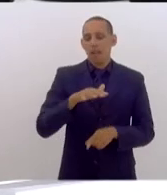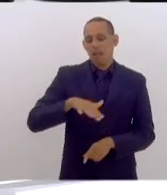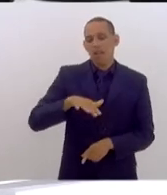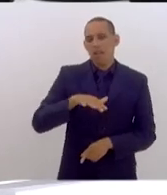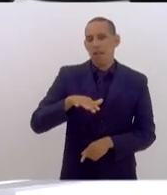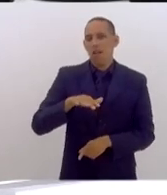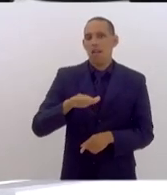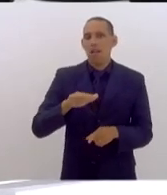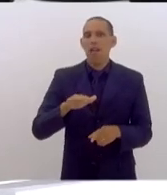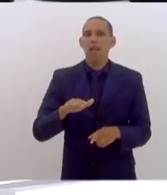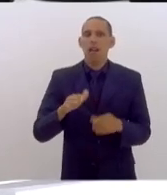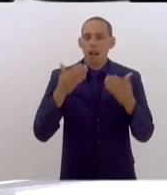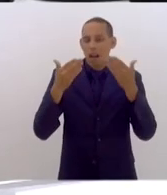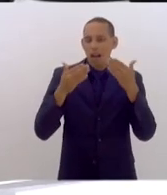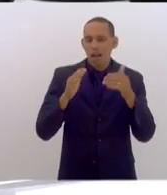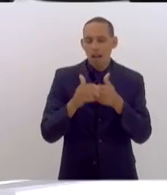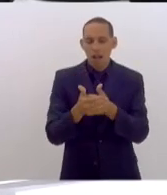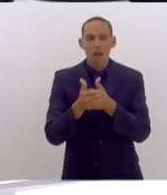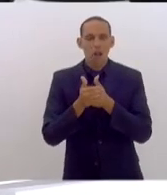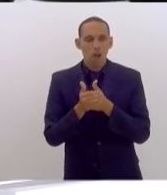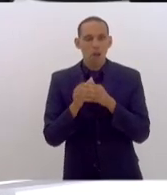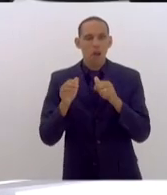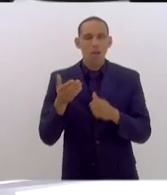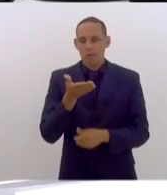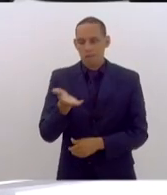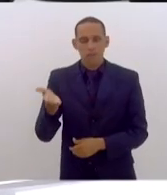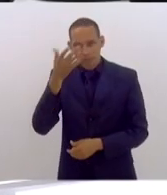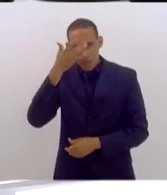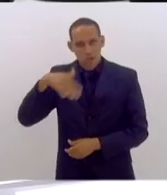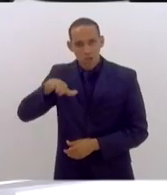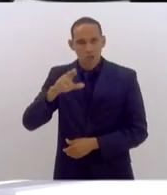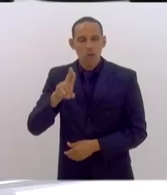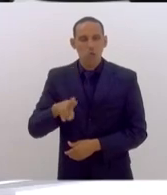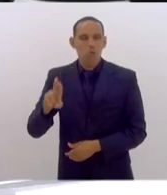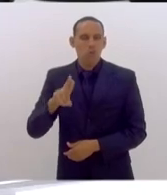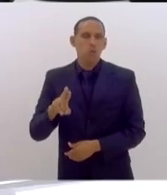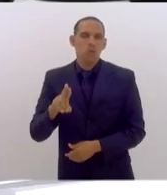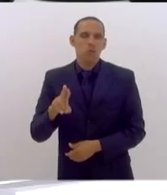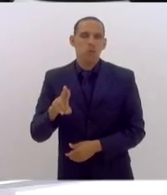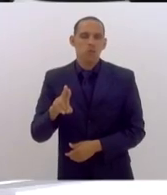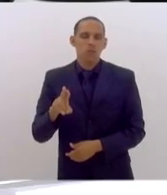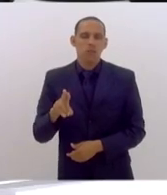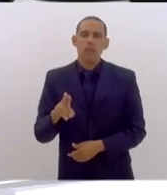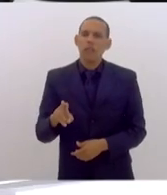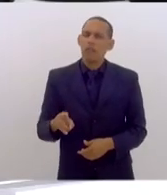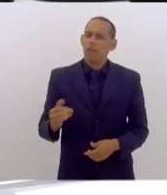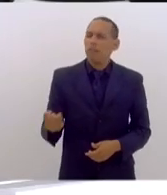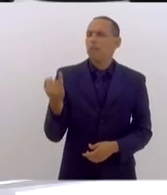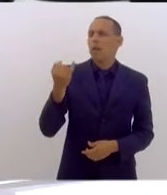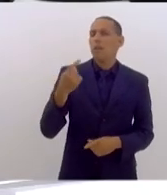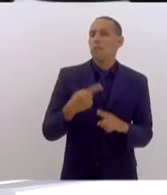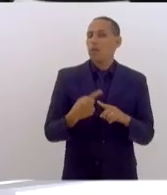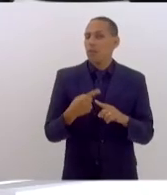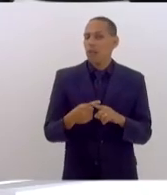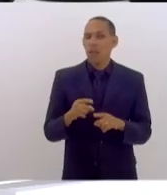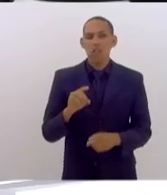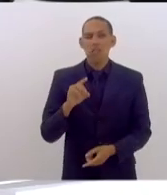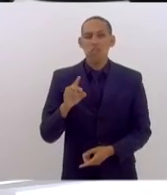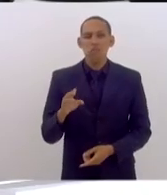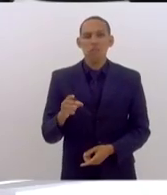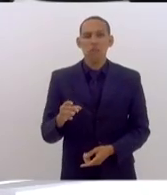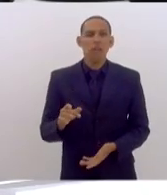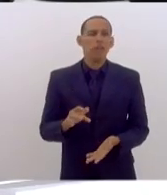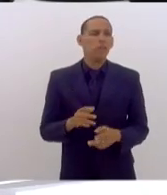atendimento e acolhimento o passageiro seja fundamental porque existem apenas de fachada